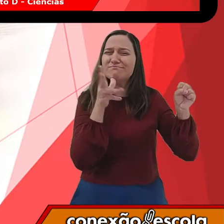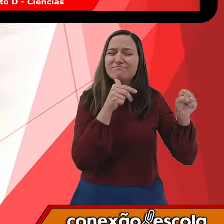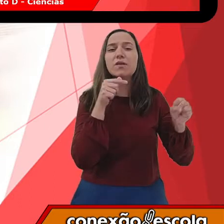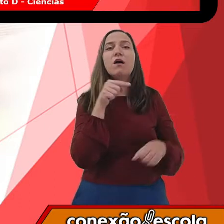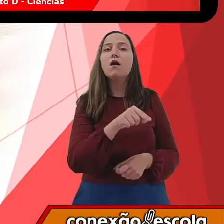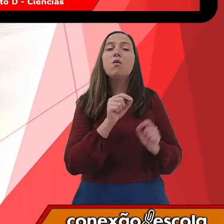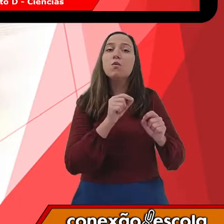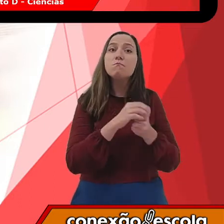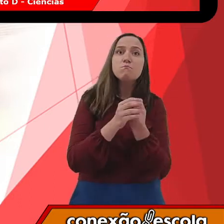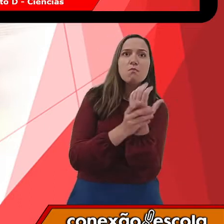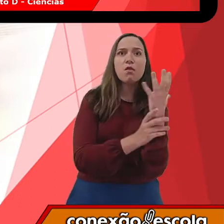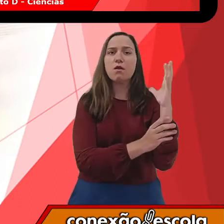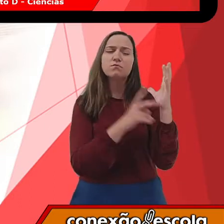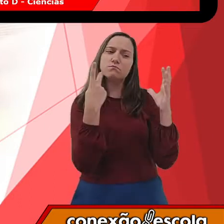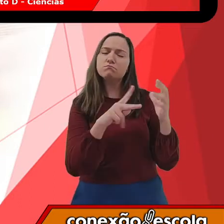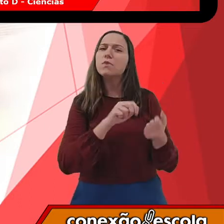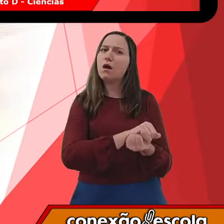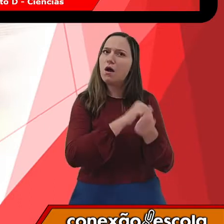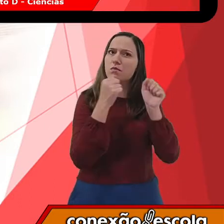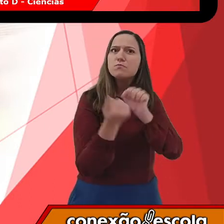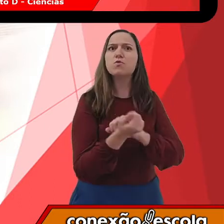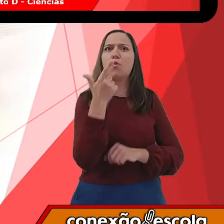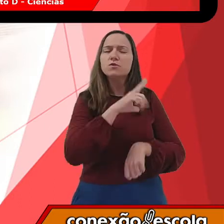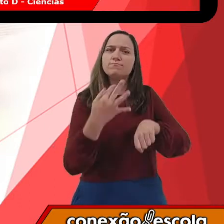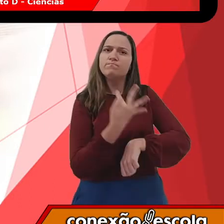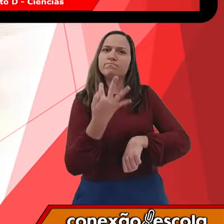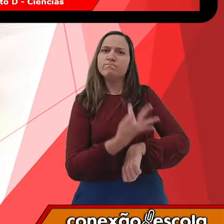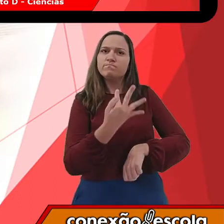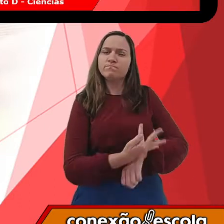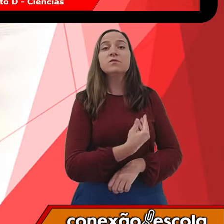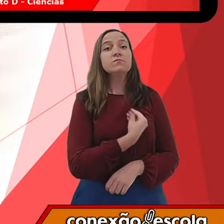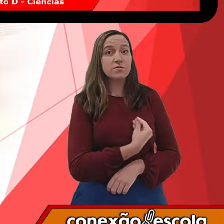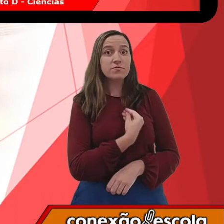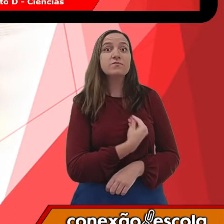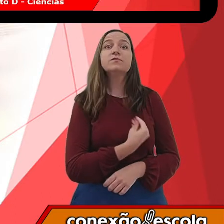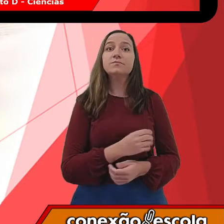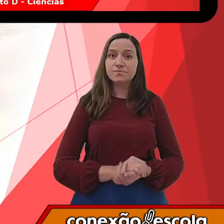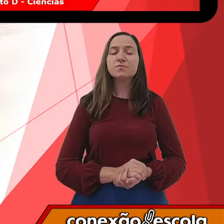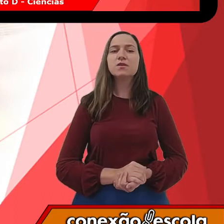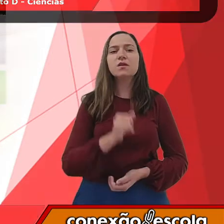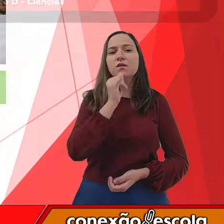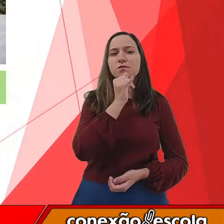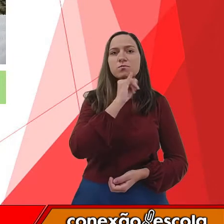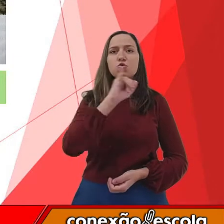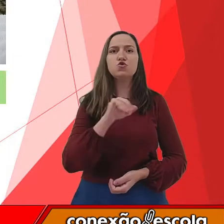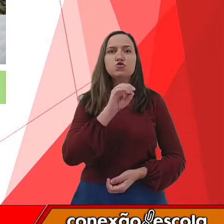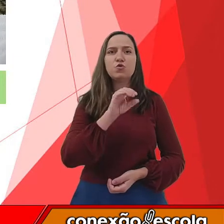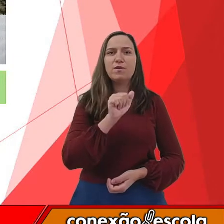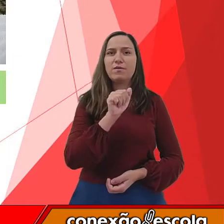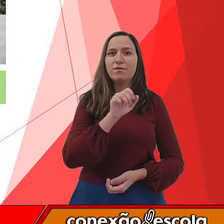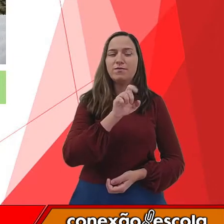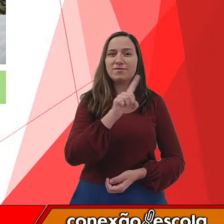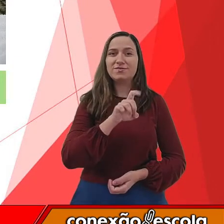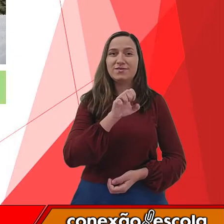plantas desenvolvem adaptações que permitem sua sobrevivência. É o caso do juazeiro, que possui folhas grossas